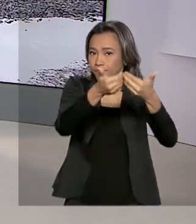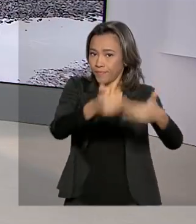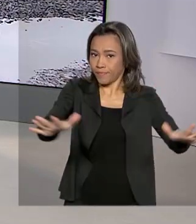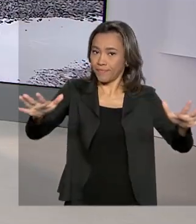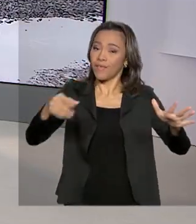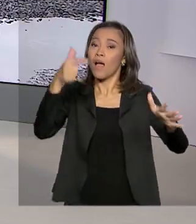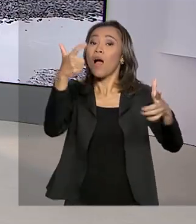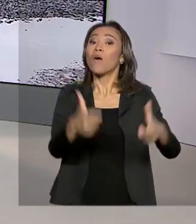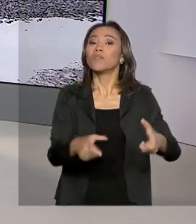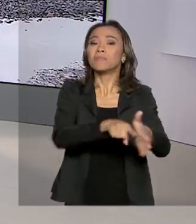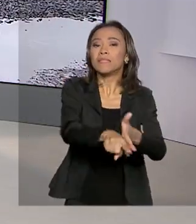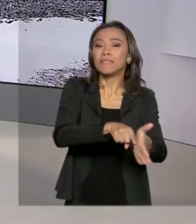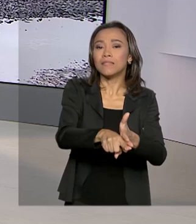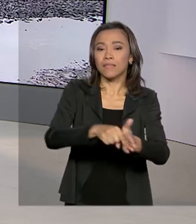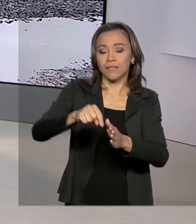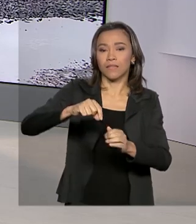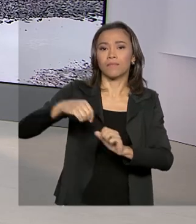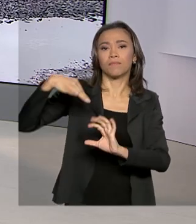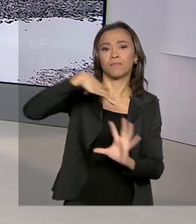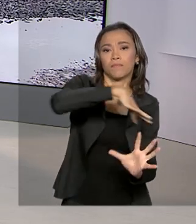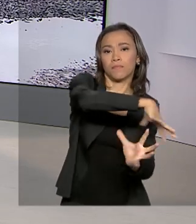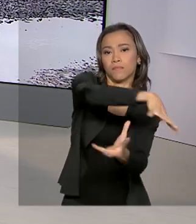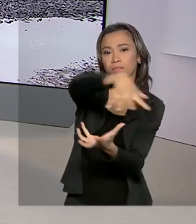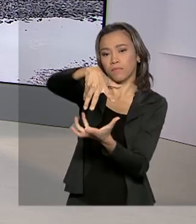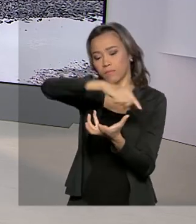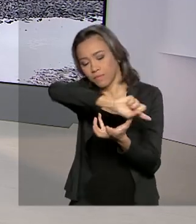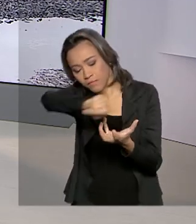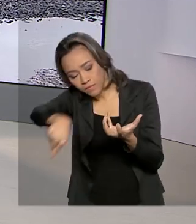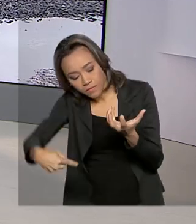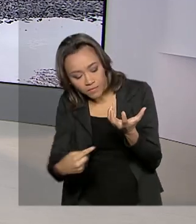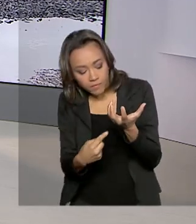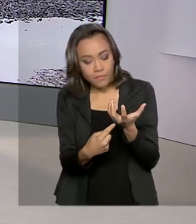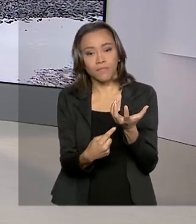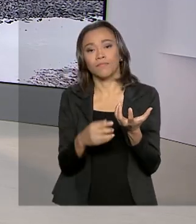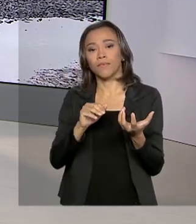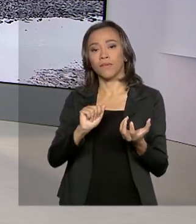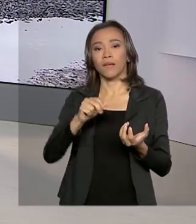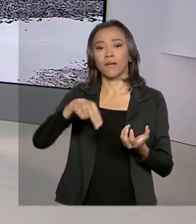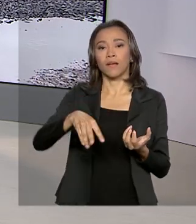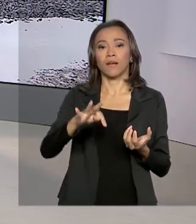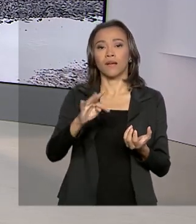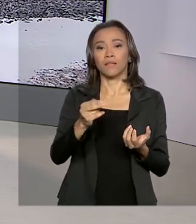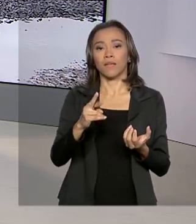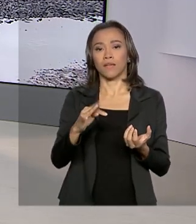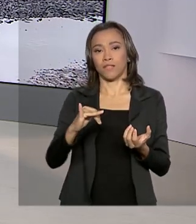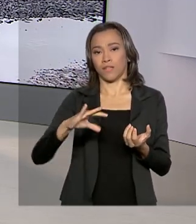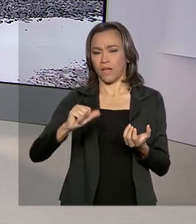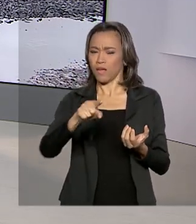vivo até lá, conversar com o repórter Maurício de Almeida. Ele conta os detalhes para a gente. Maurício, bom dia.